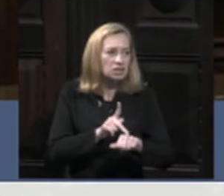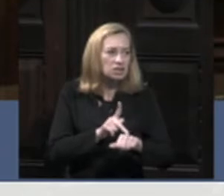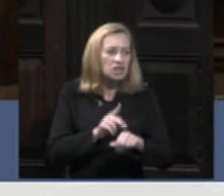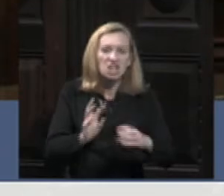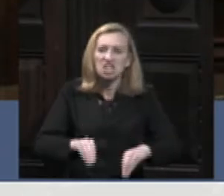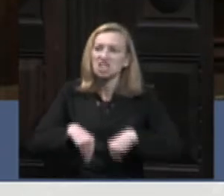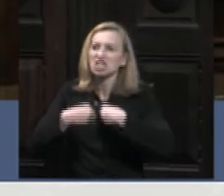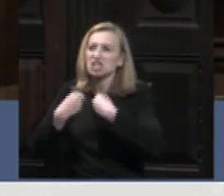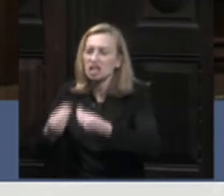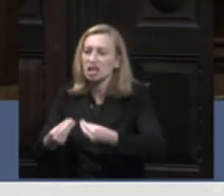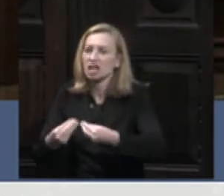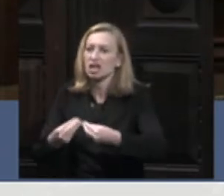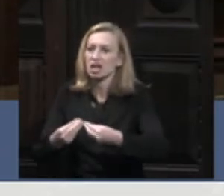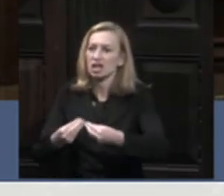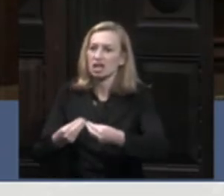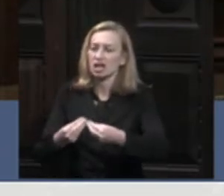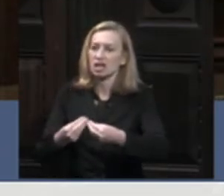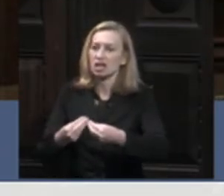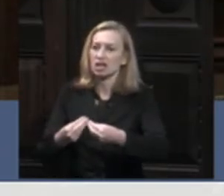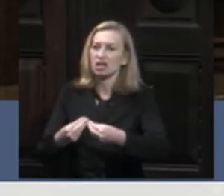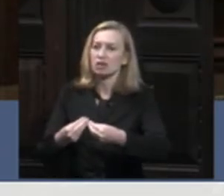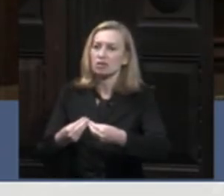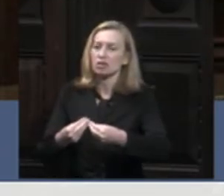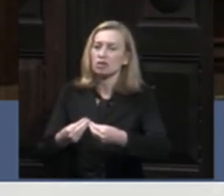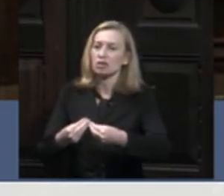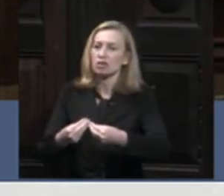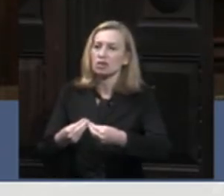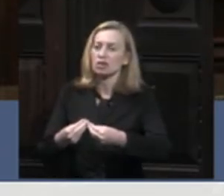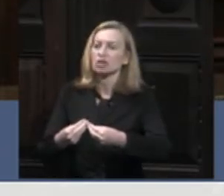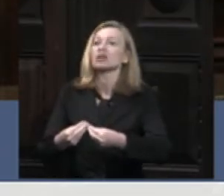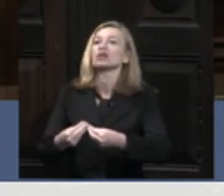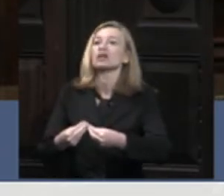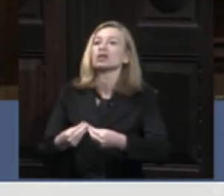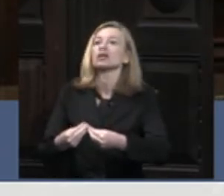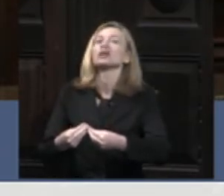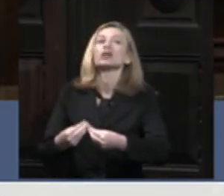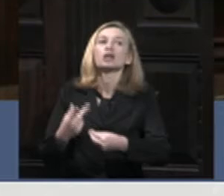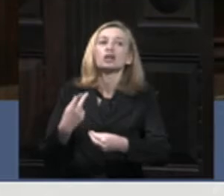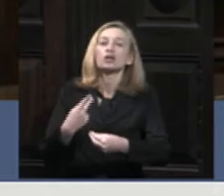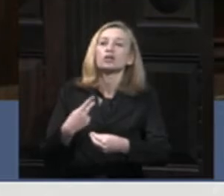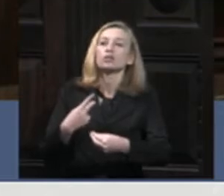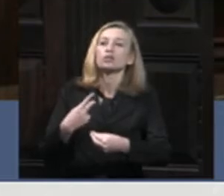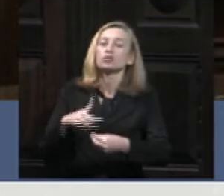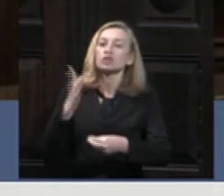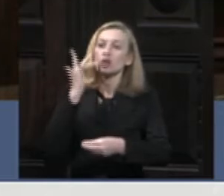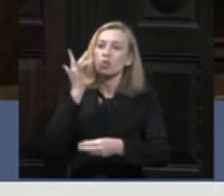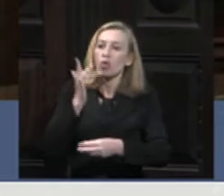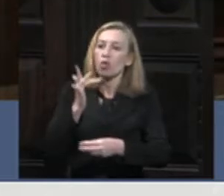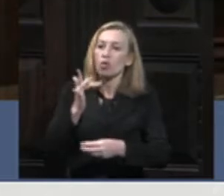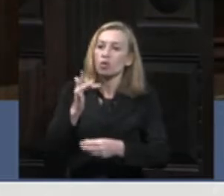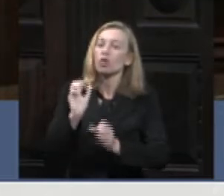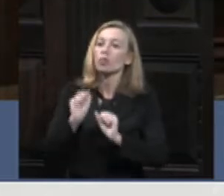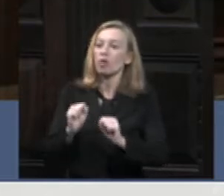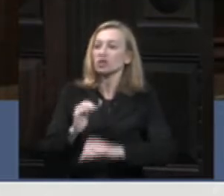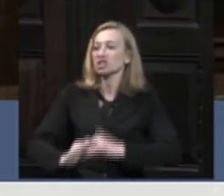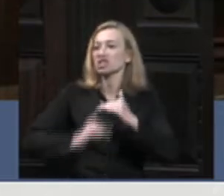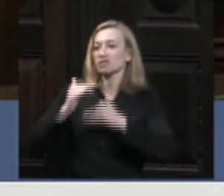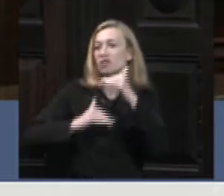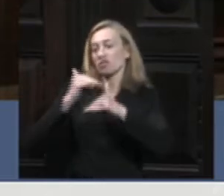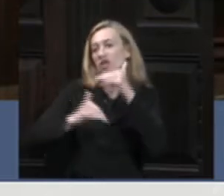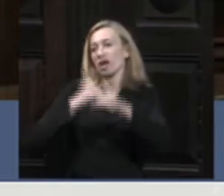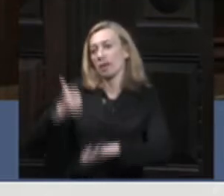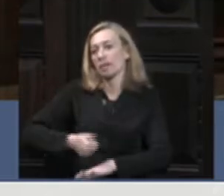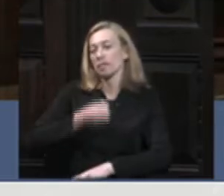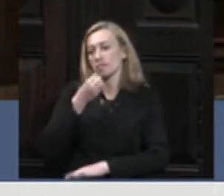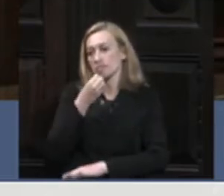riquezas pode ter o desenvolvimento que o seu povo espera. Nenhum país do mundo abre